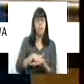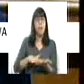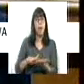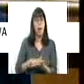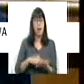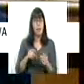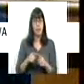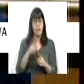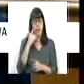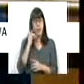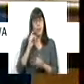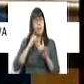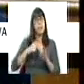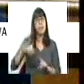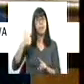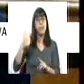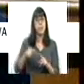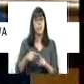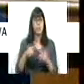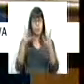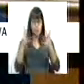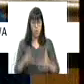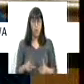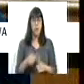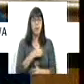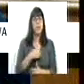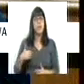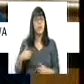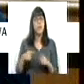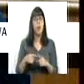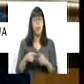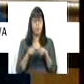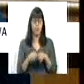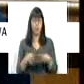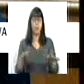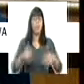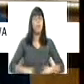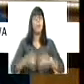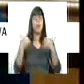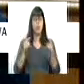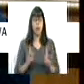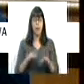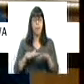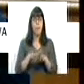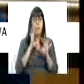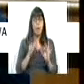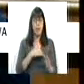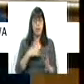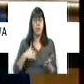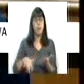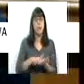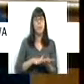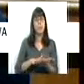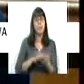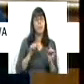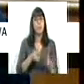uma vez que uma das ideias base ou uma das ideias-chave deste orçamento para a saúde é a expansão e a melhoria da rede de cuidados de saúde